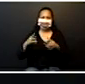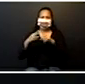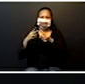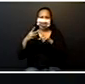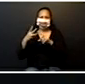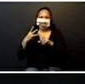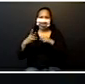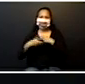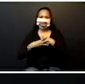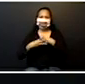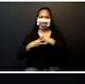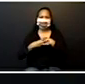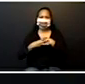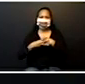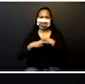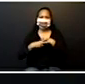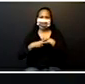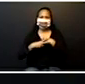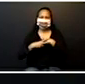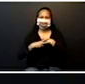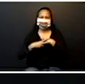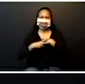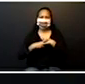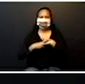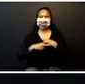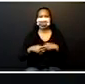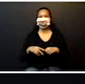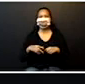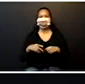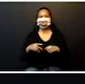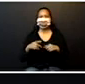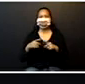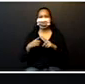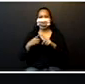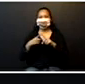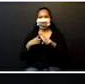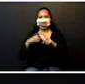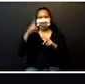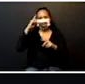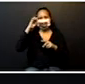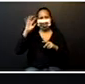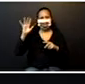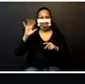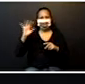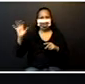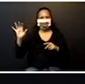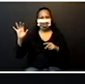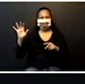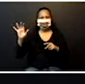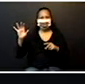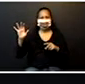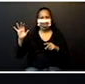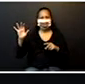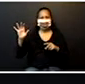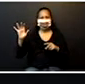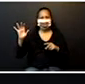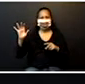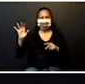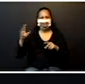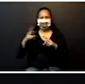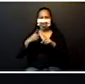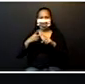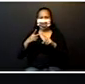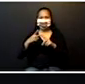estão no imperativo. Olha lá na primeira estrofe. Imagine. Percebeu que na segunda nós não destacamos